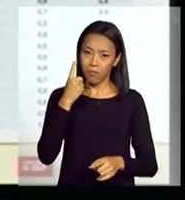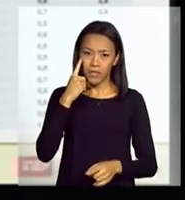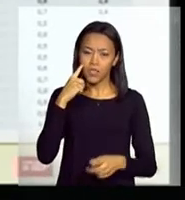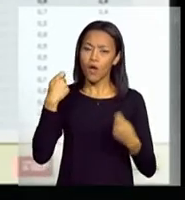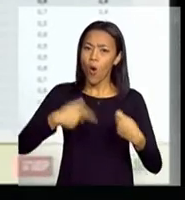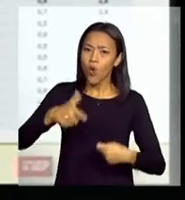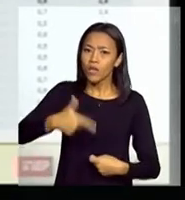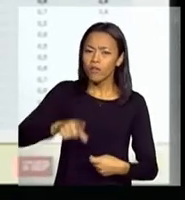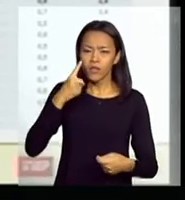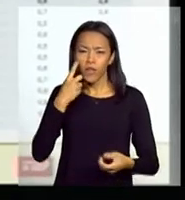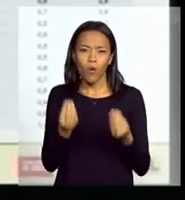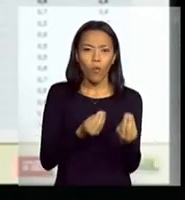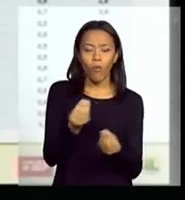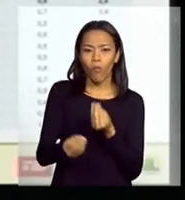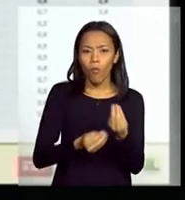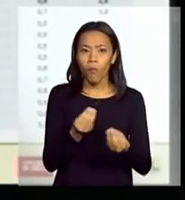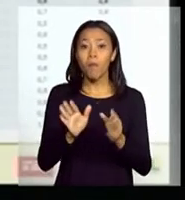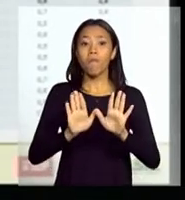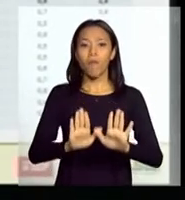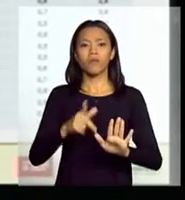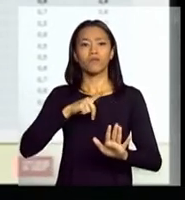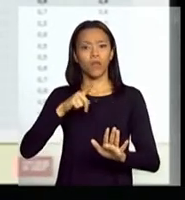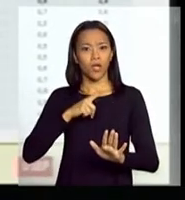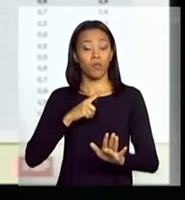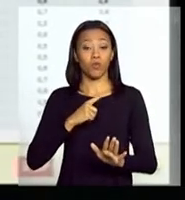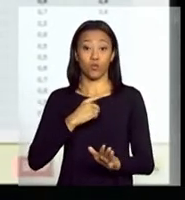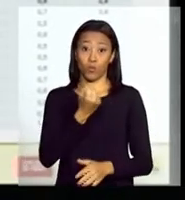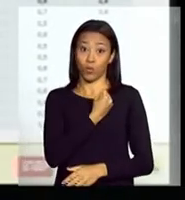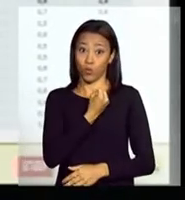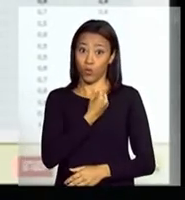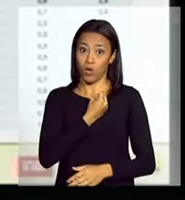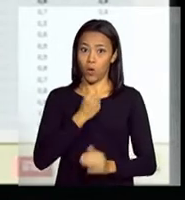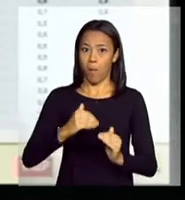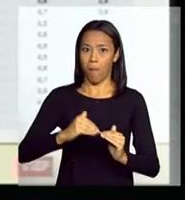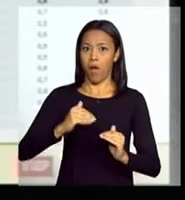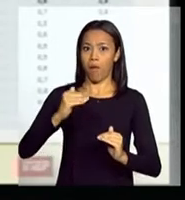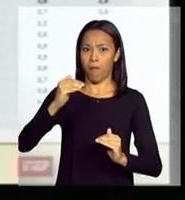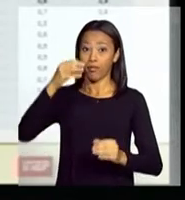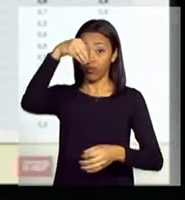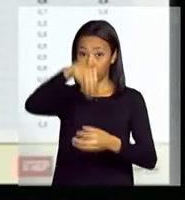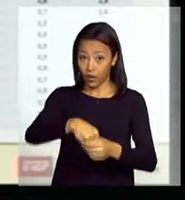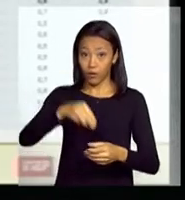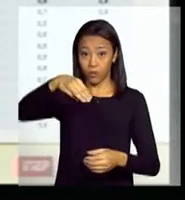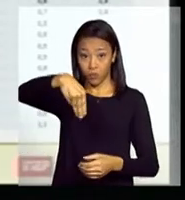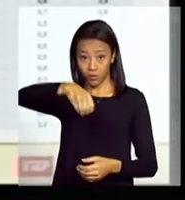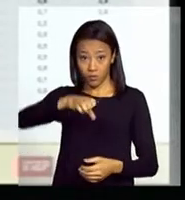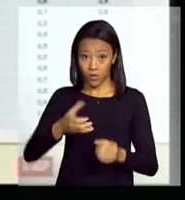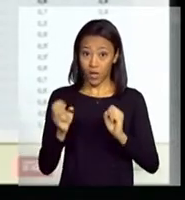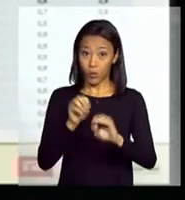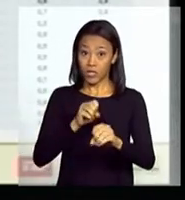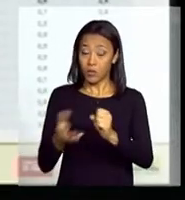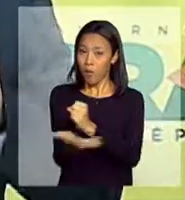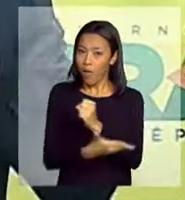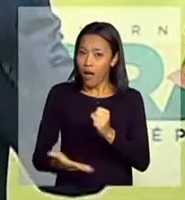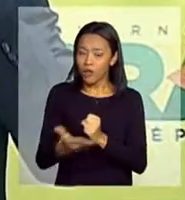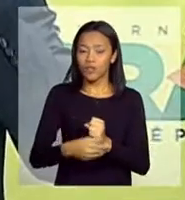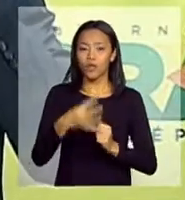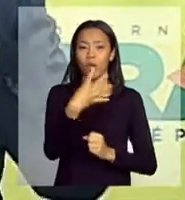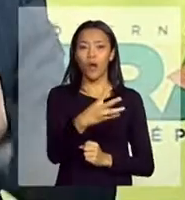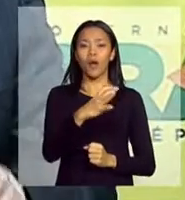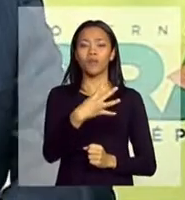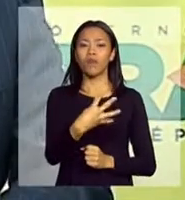revisão mas nós temos né um crescimento na educação básica de 4,9 para